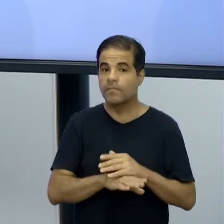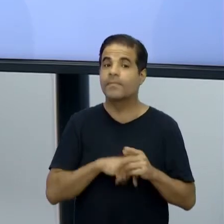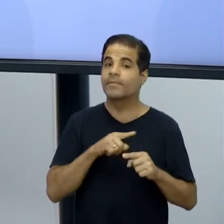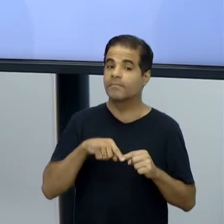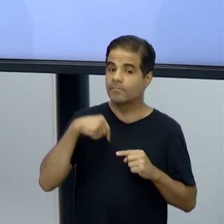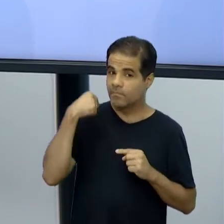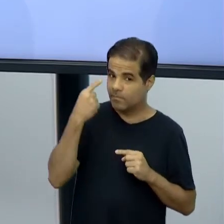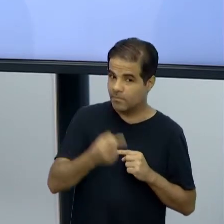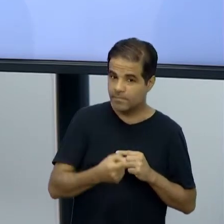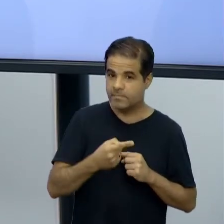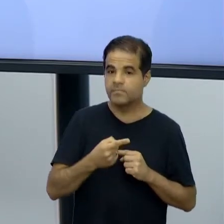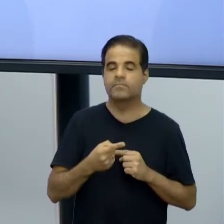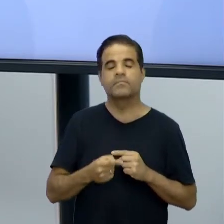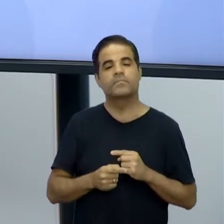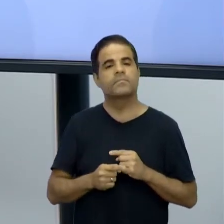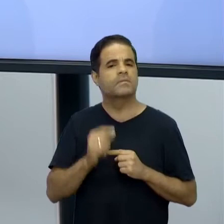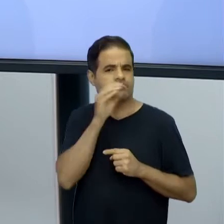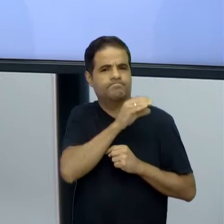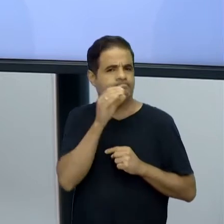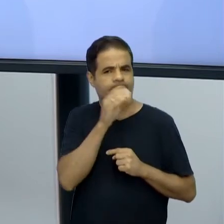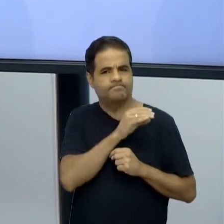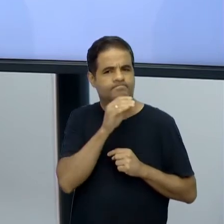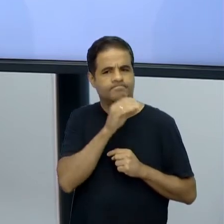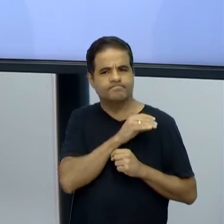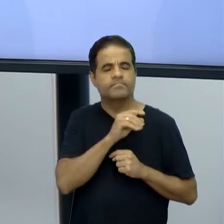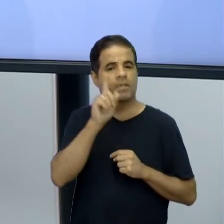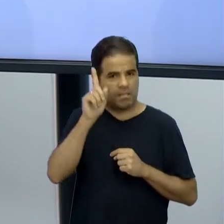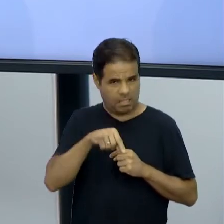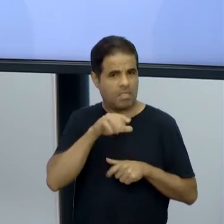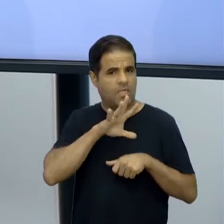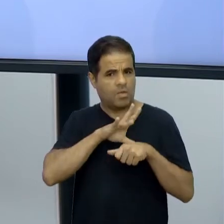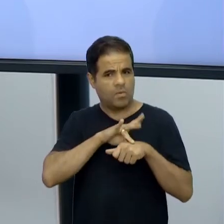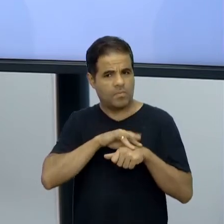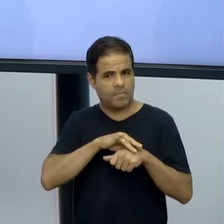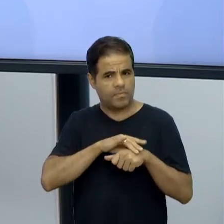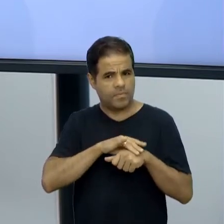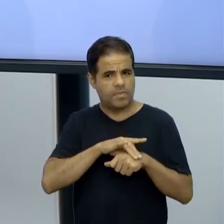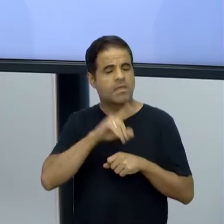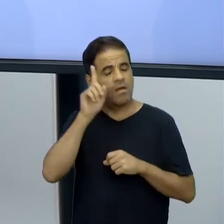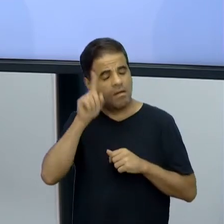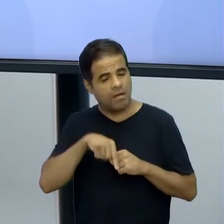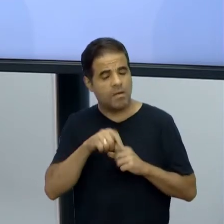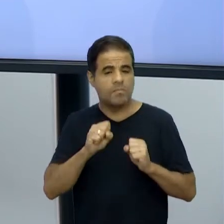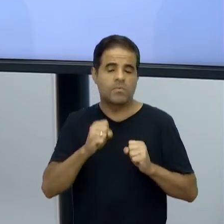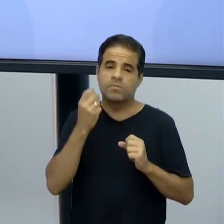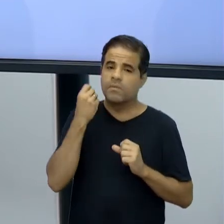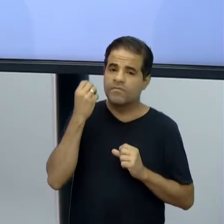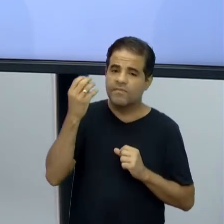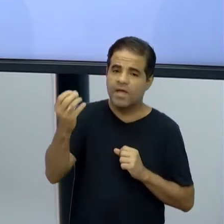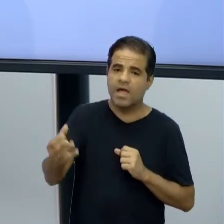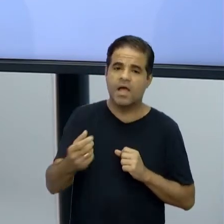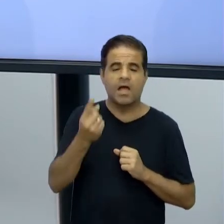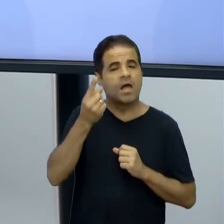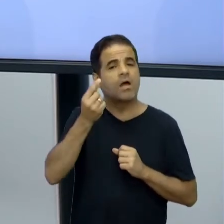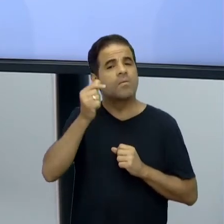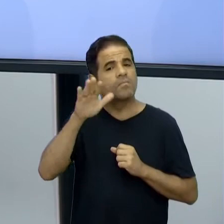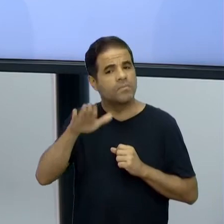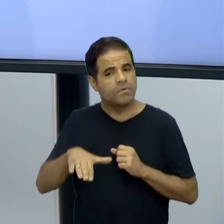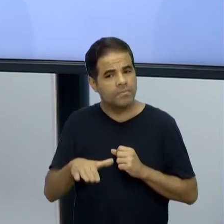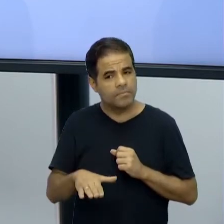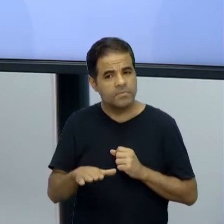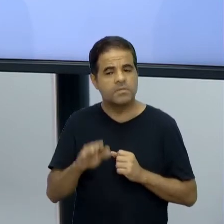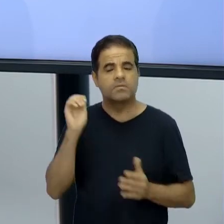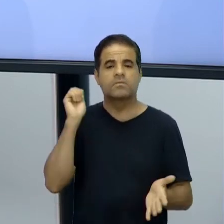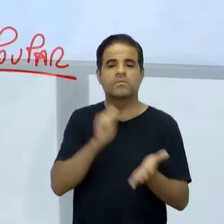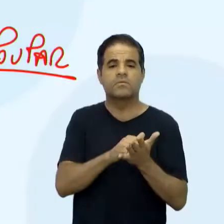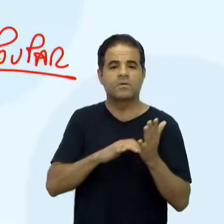coisa? E a emergência nem sempre é uma doença ou algo. A emergência pode ser uma viagem em promoção. Na